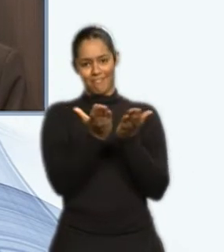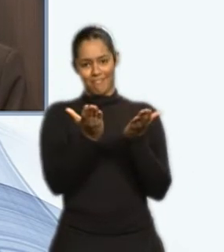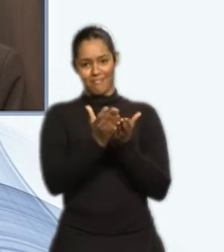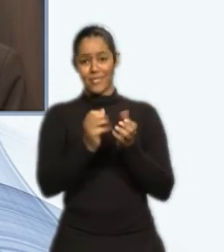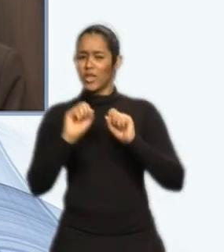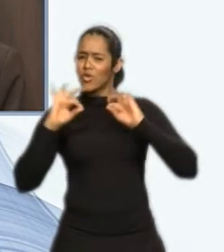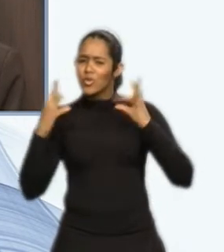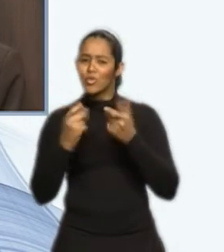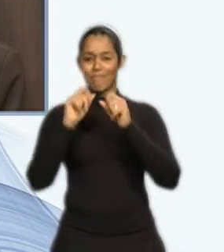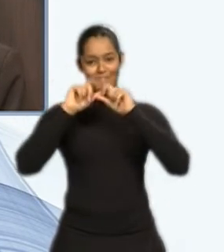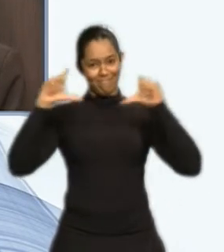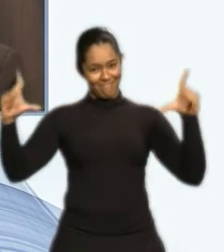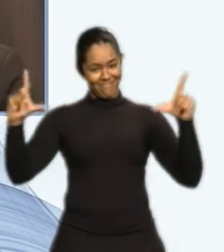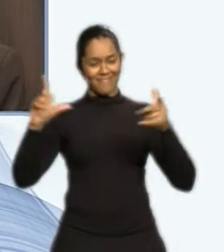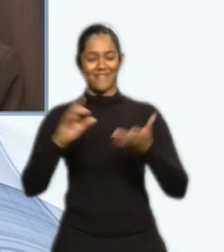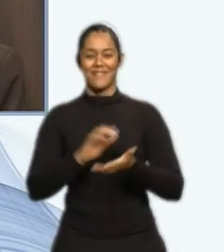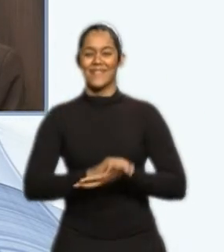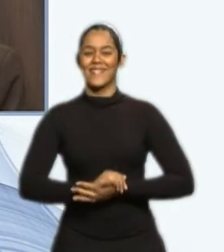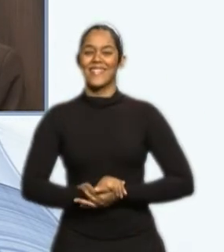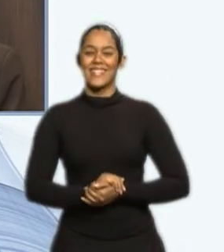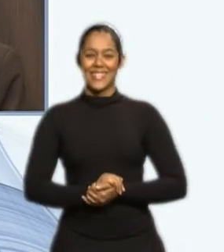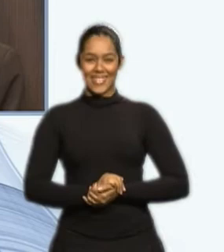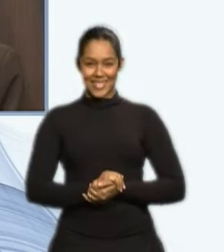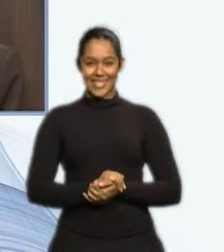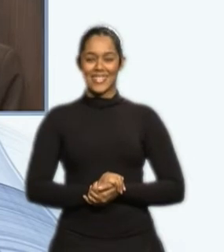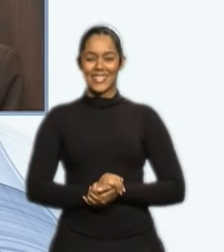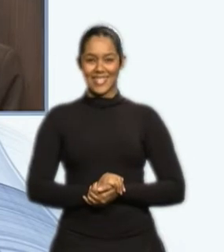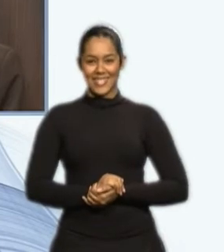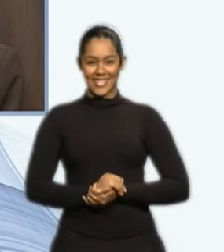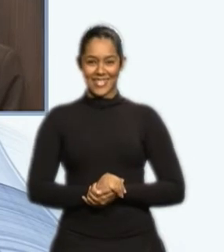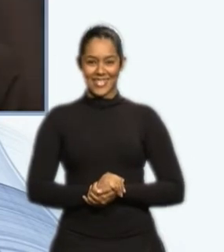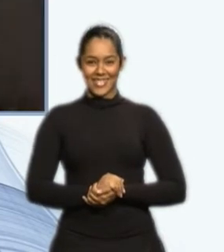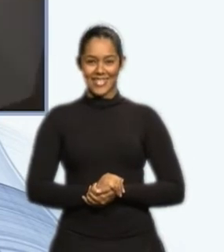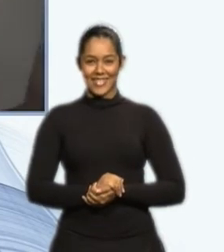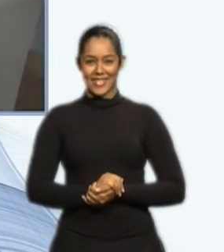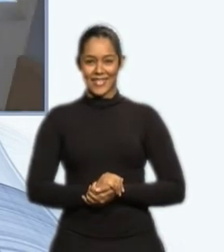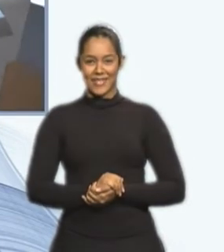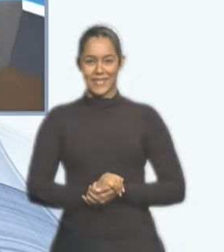cristão. Tudo isso e mais, agora no ASN TV.